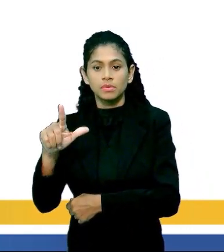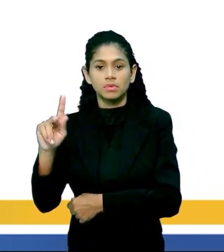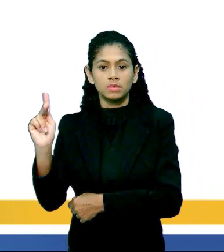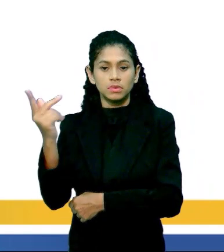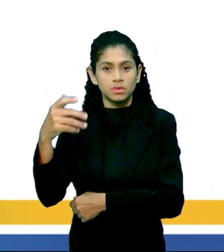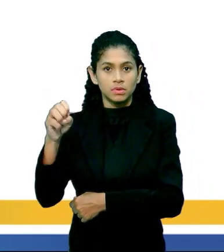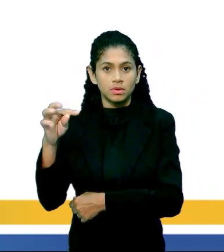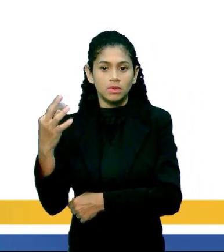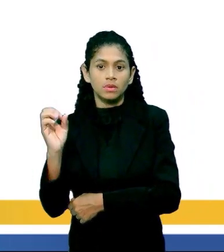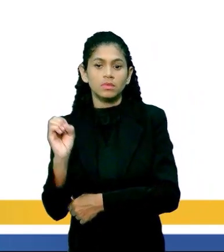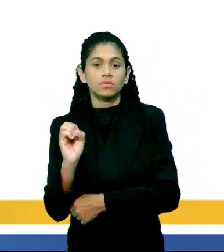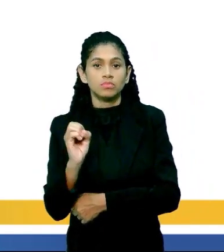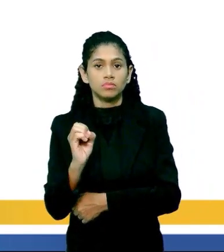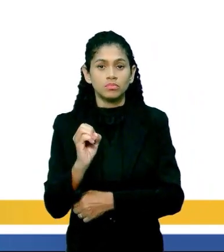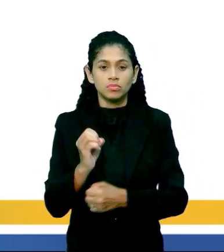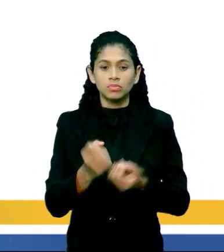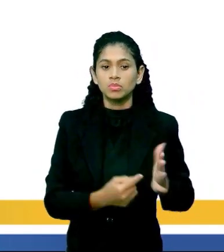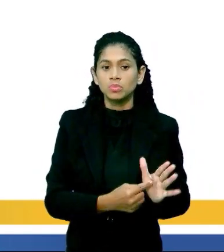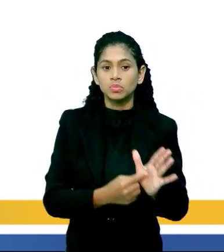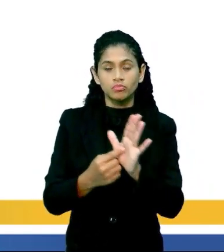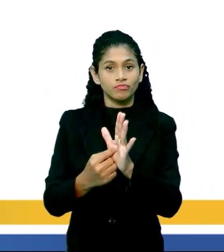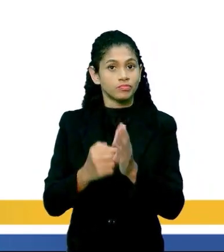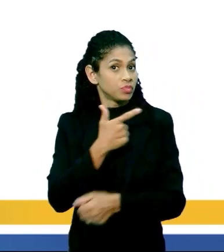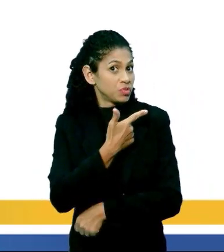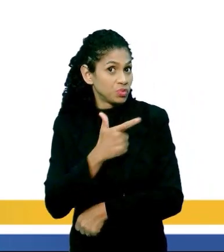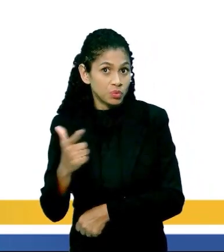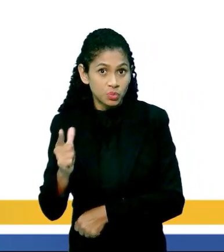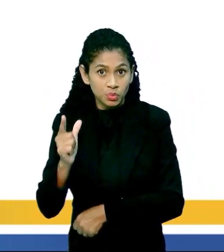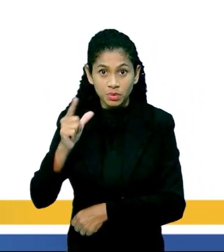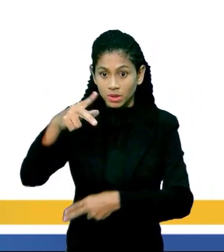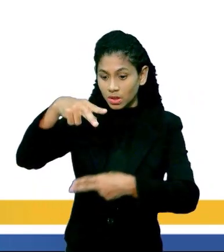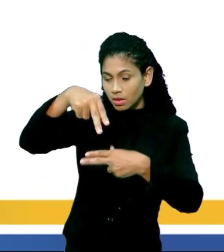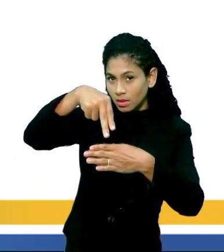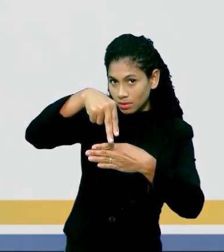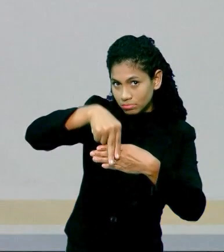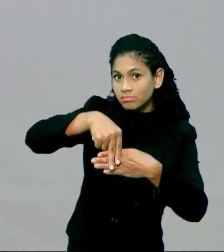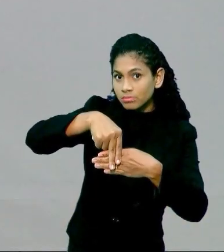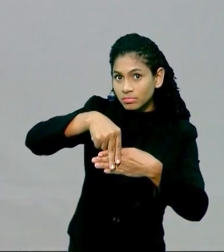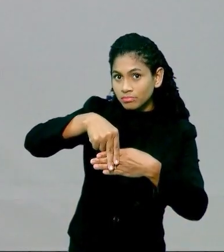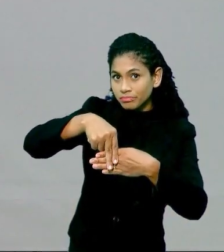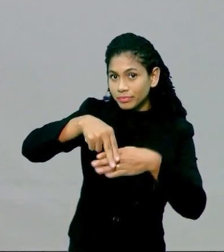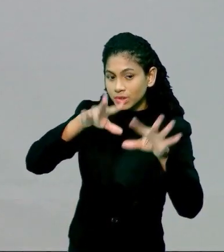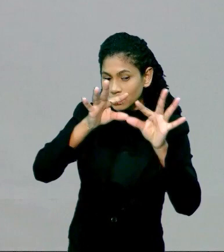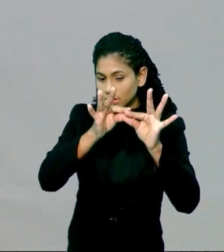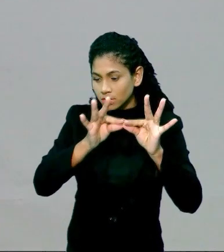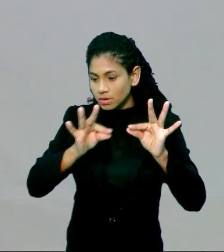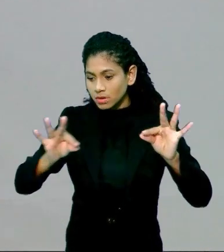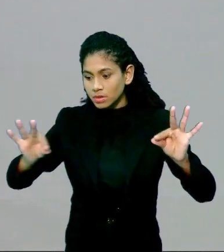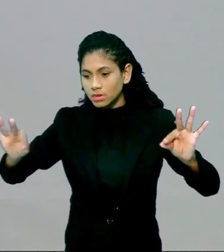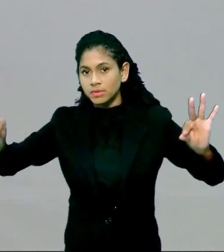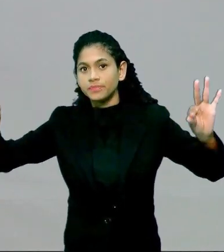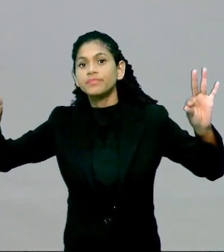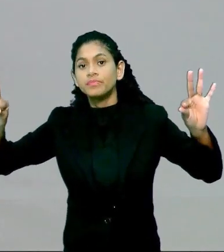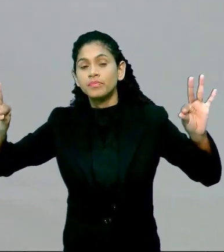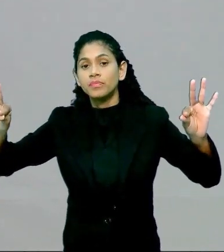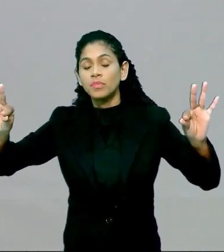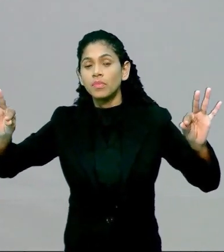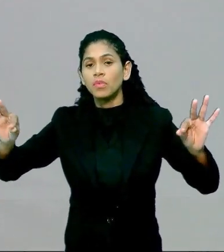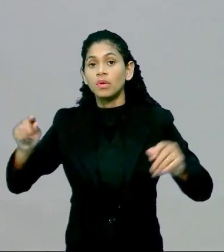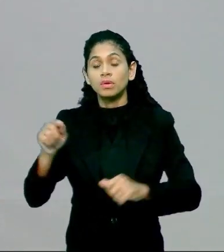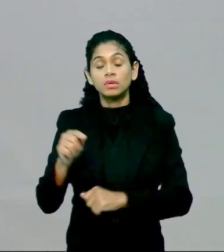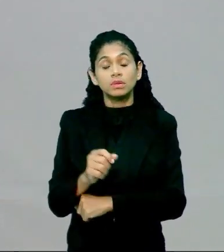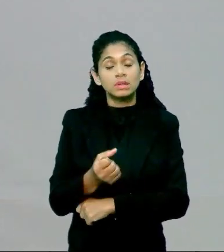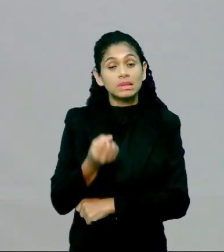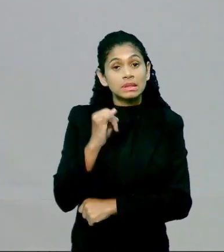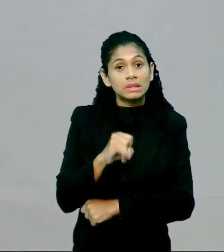ou exposto sem barbantes, que não é essa temática. Para você que não sabe, os folhetos ou